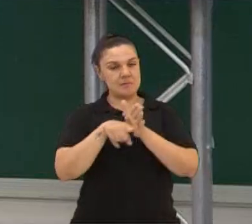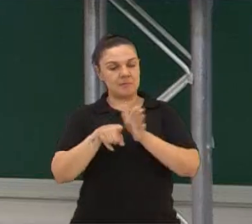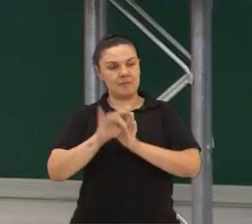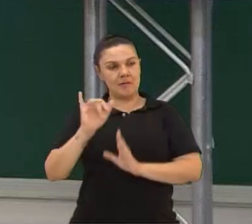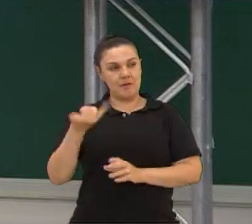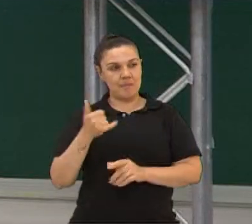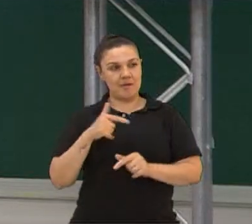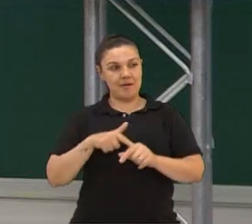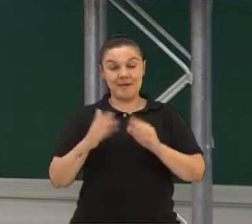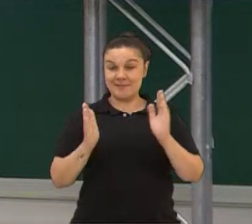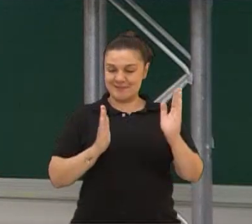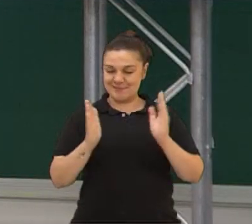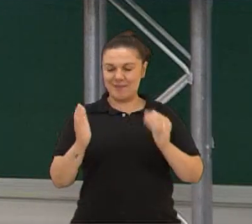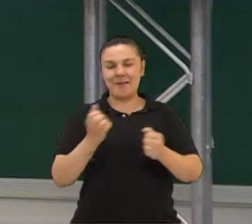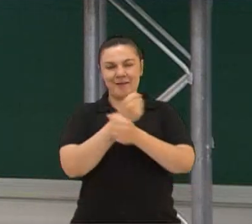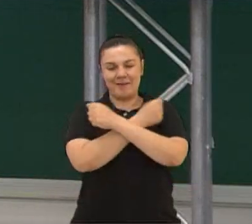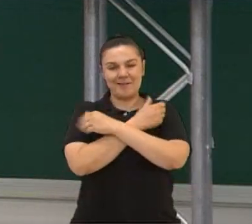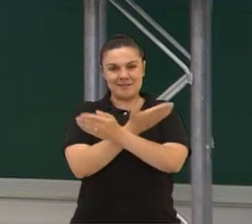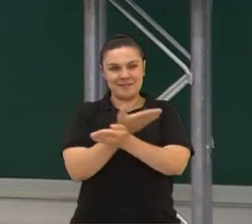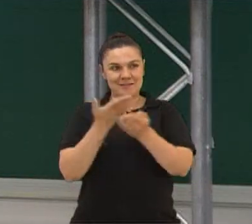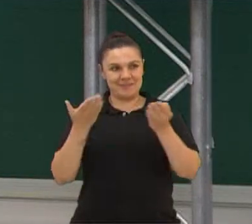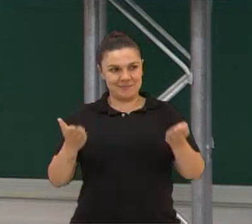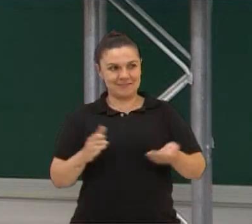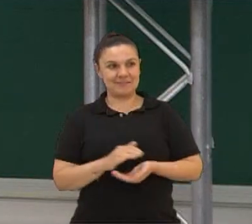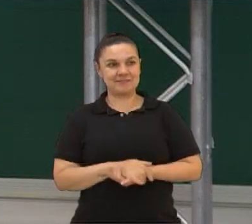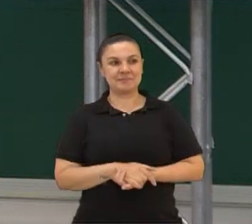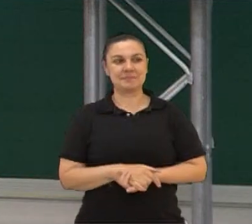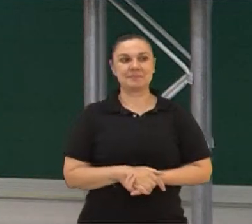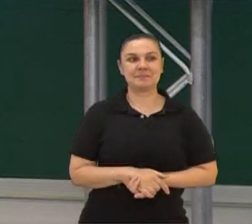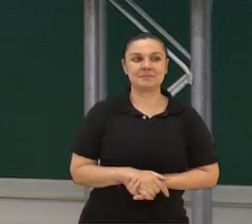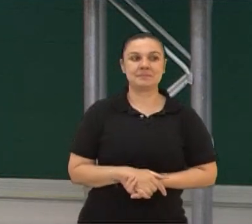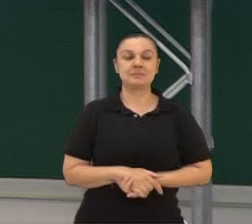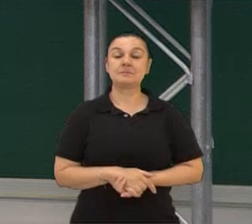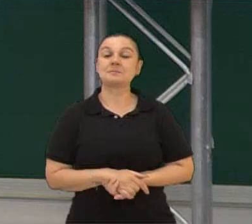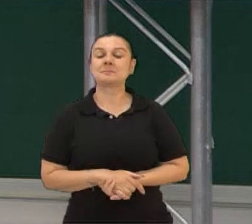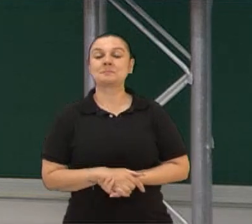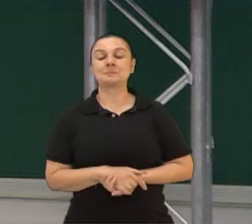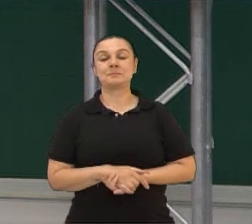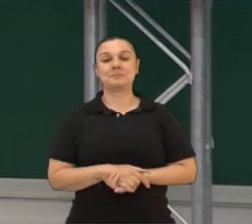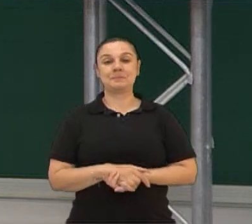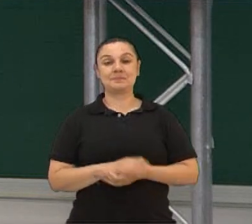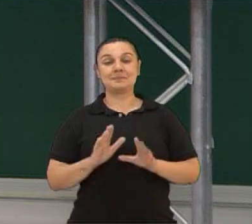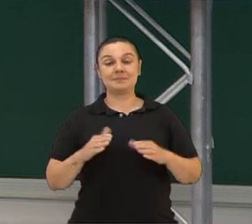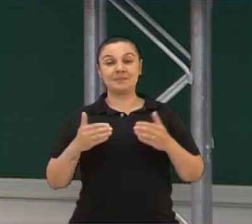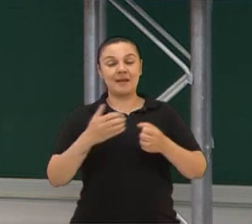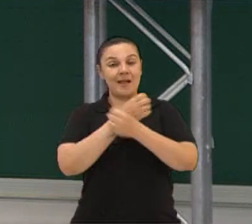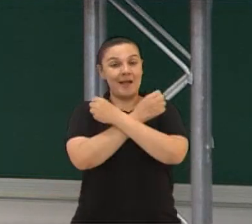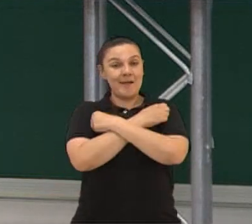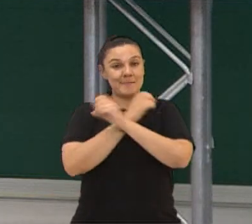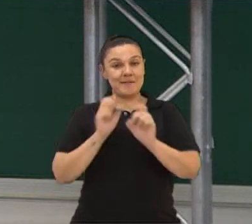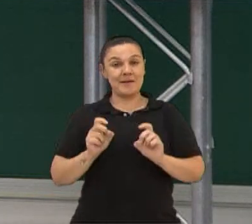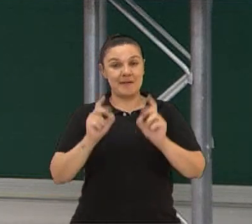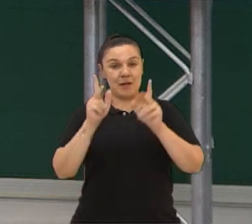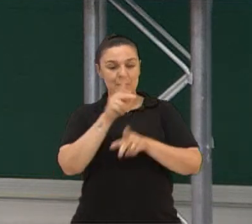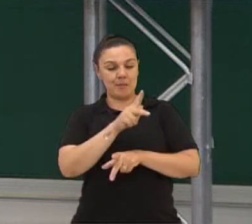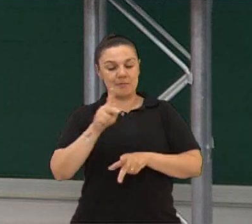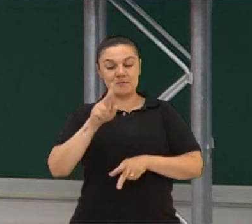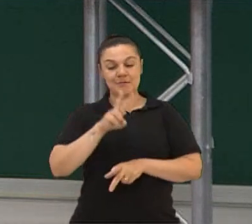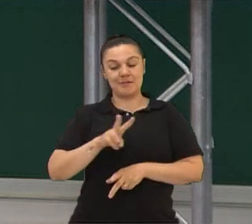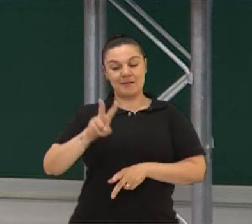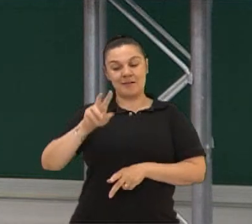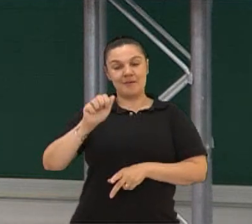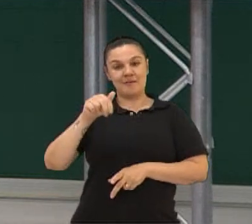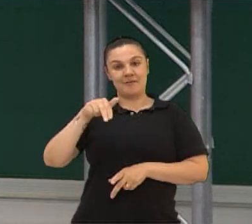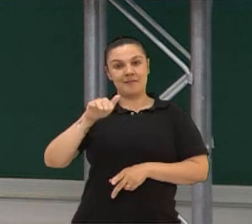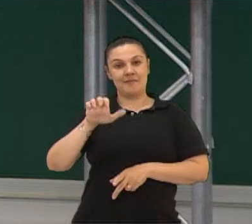aproveitar esse tempo para mandar aqueles abraços aqui que o pessoal gosta de pedir, tá? Então, um abraço lá para a professora Vanessa,